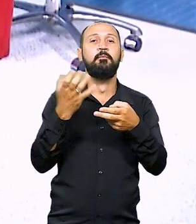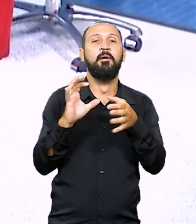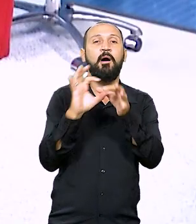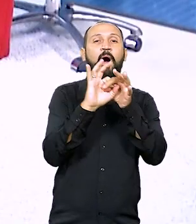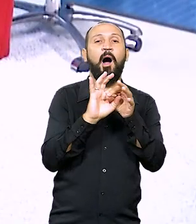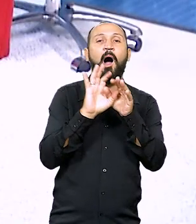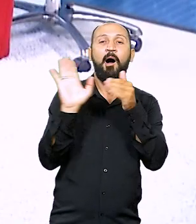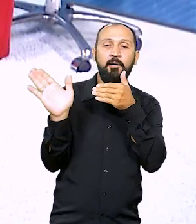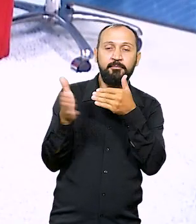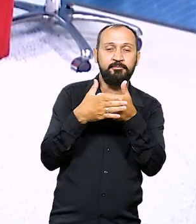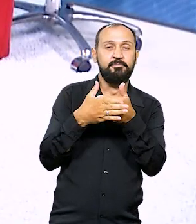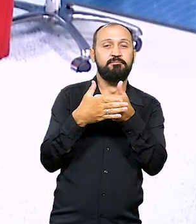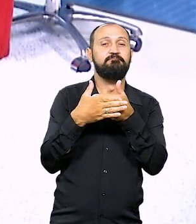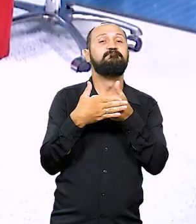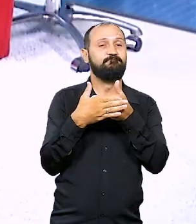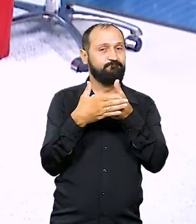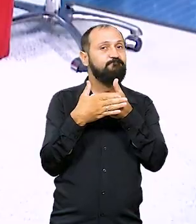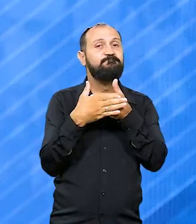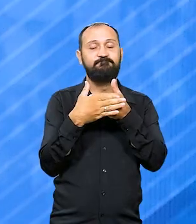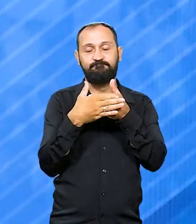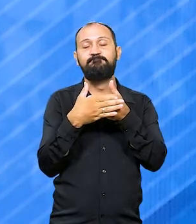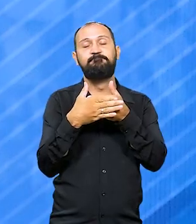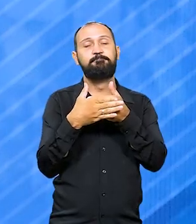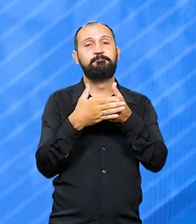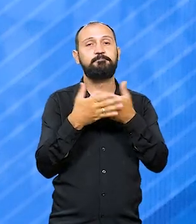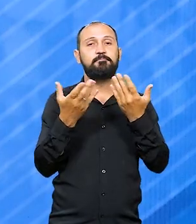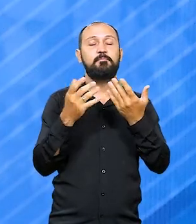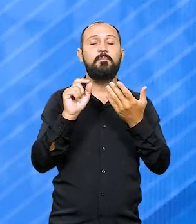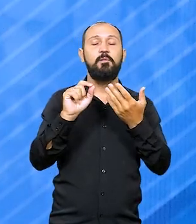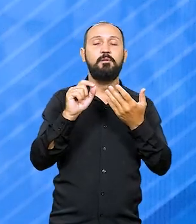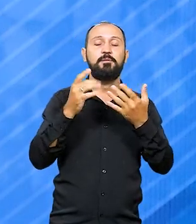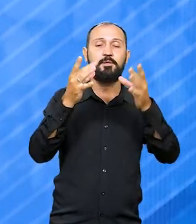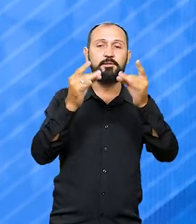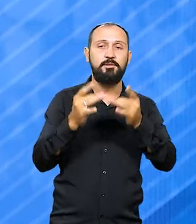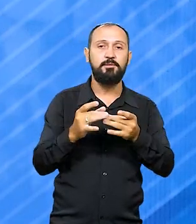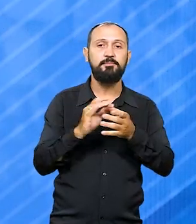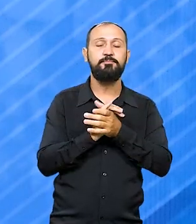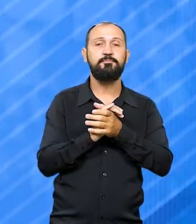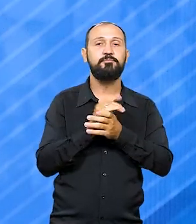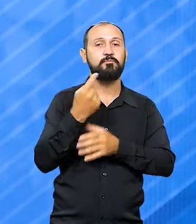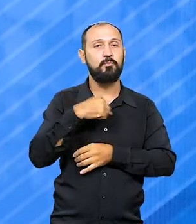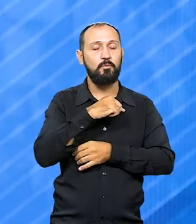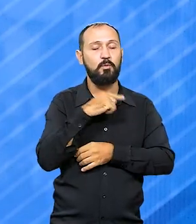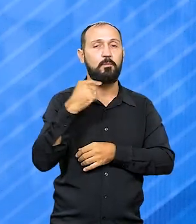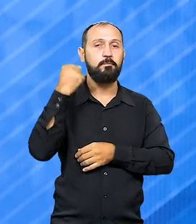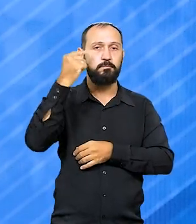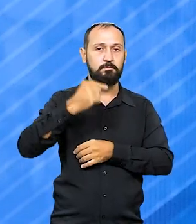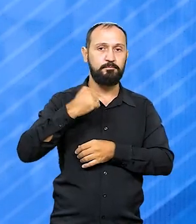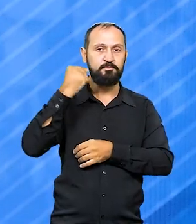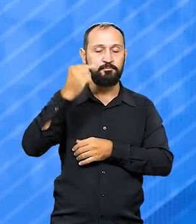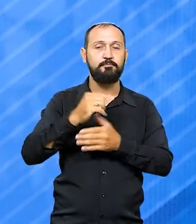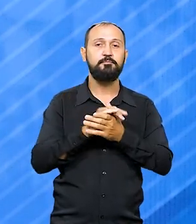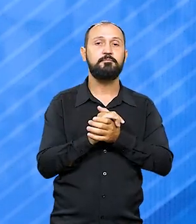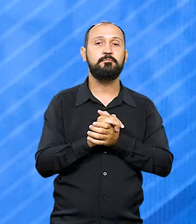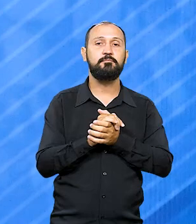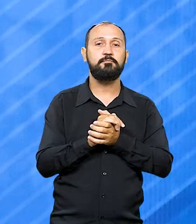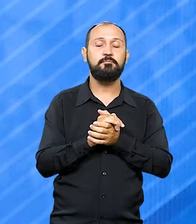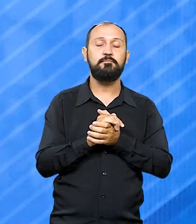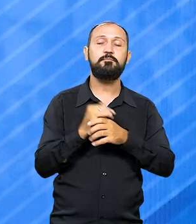preso, com sua liberdade restrita. E é algo que nós da